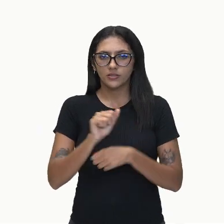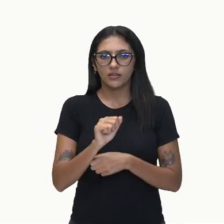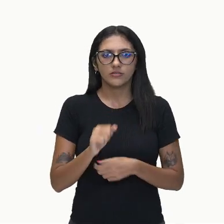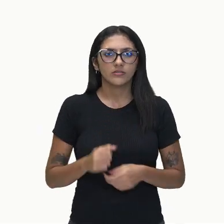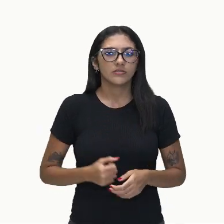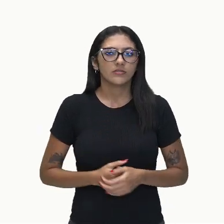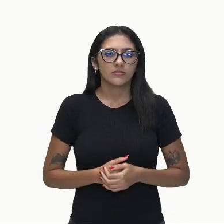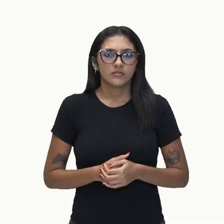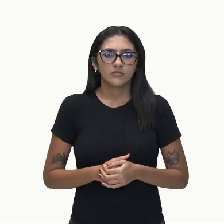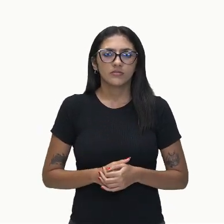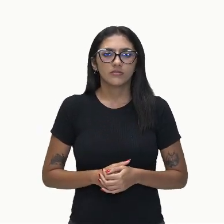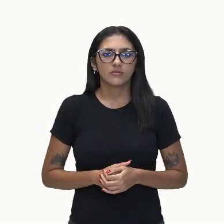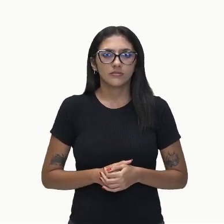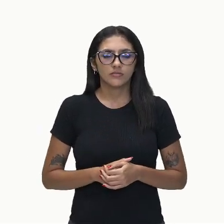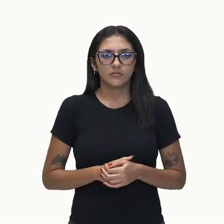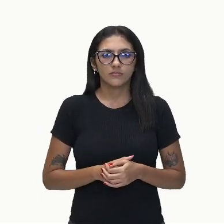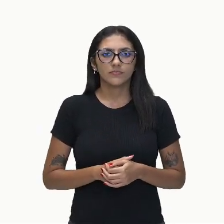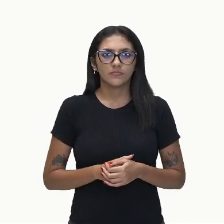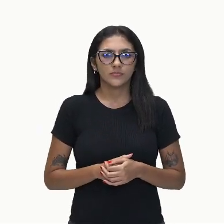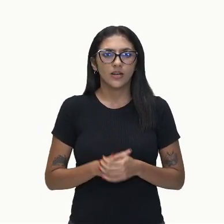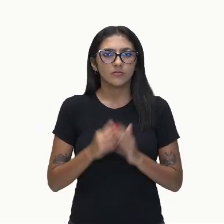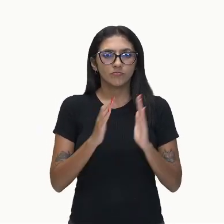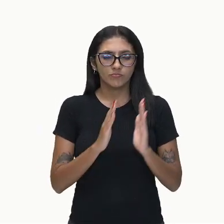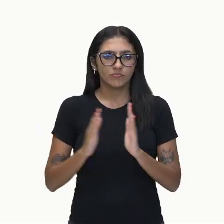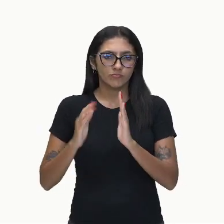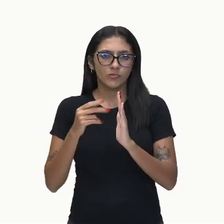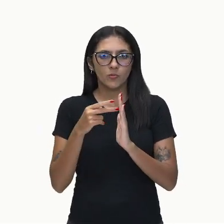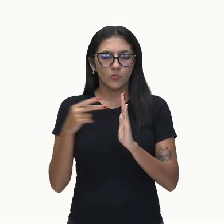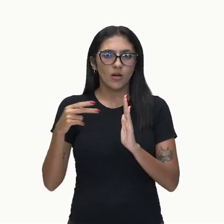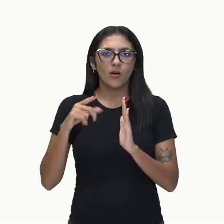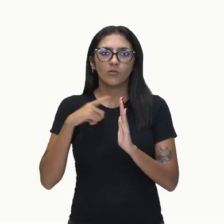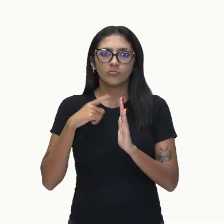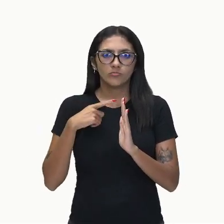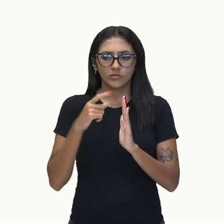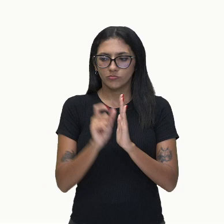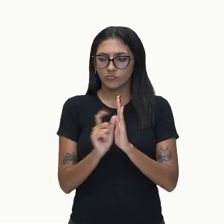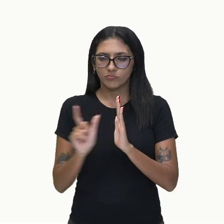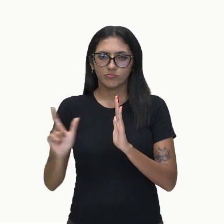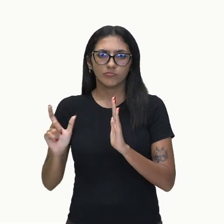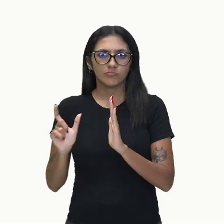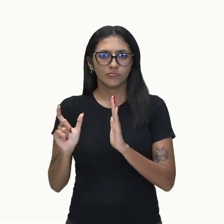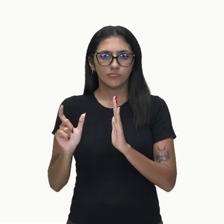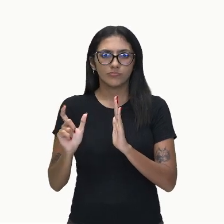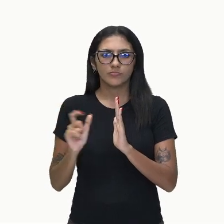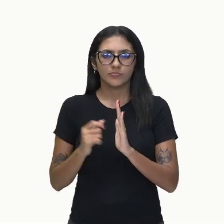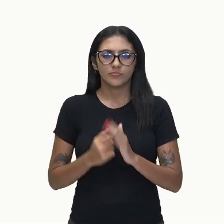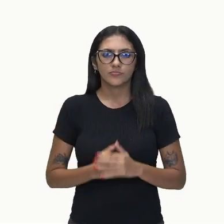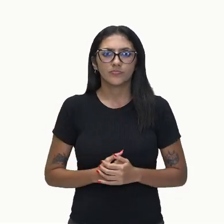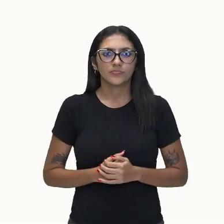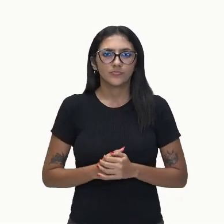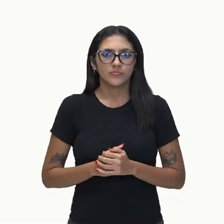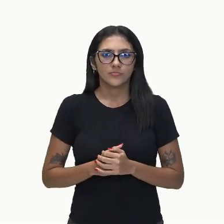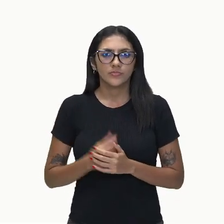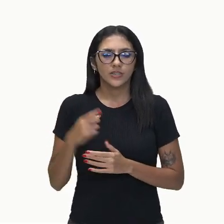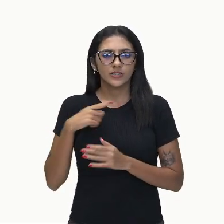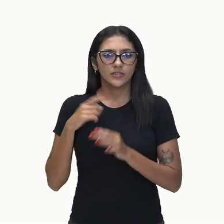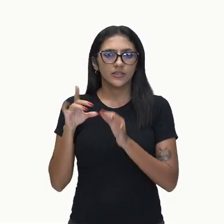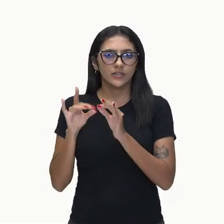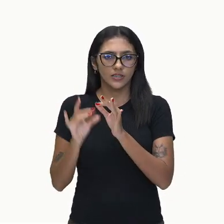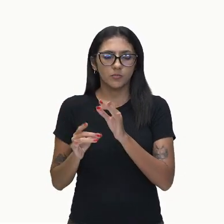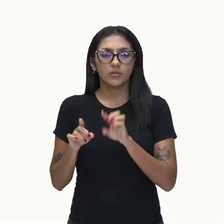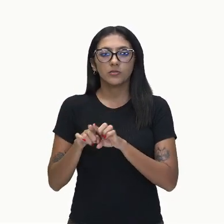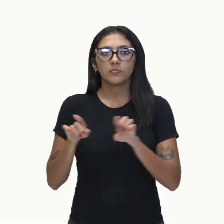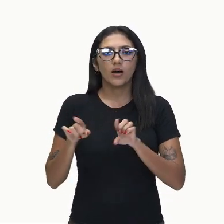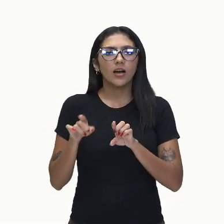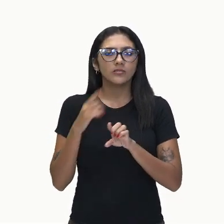Aí a gente, em seguida, né, nós teremos aqui o restante do desenvolvimento dessa definição, mas por